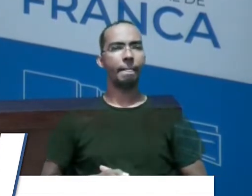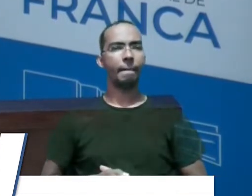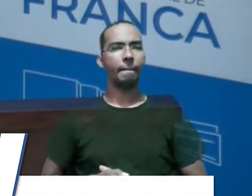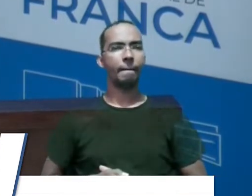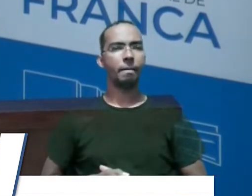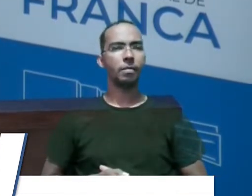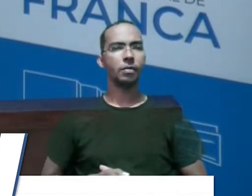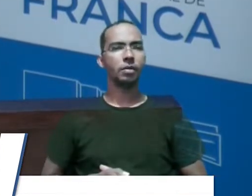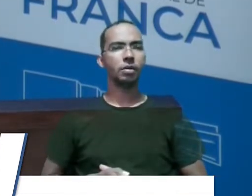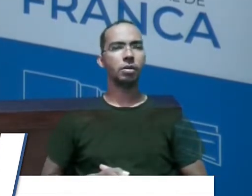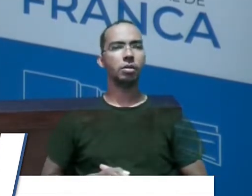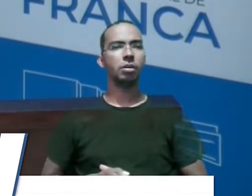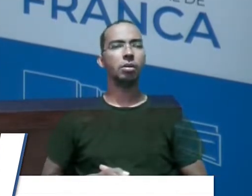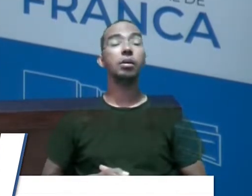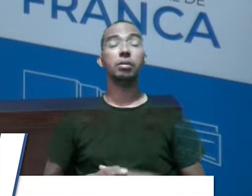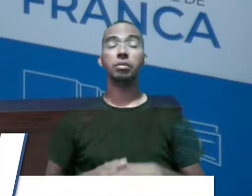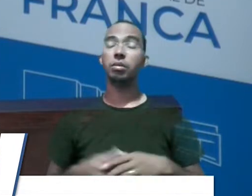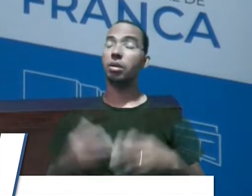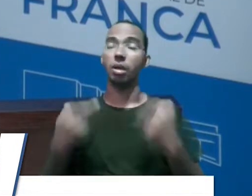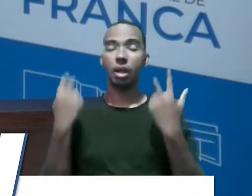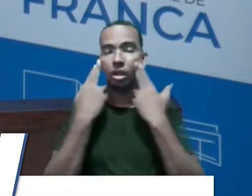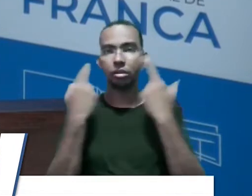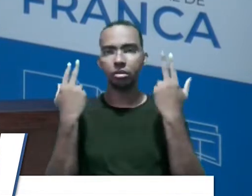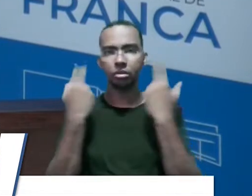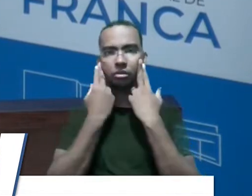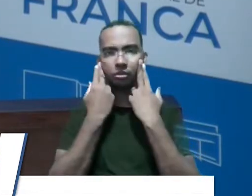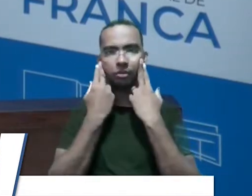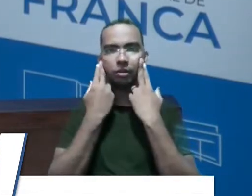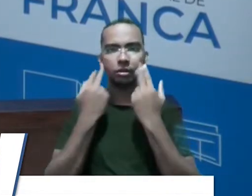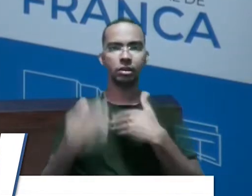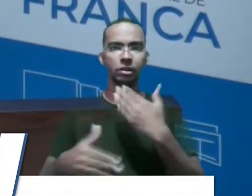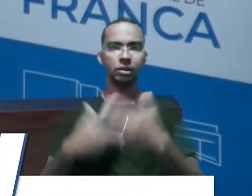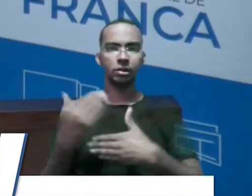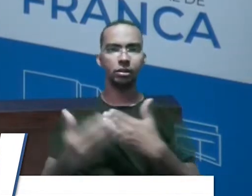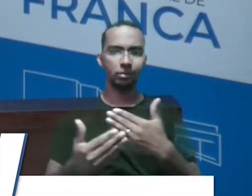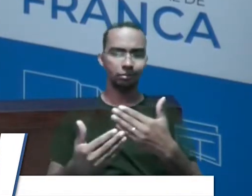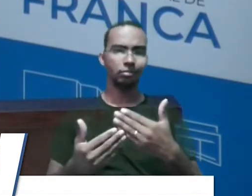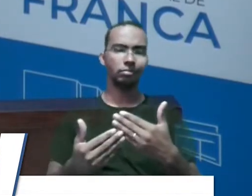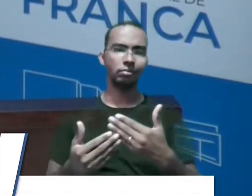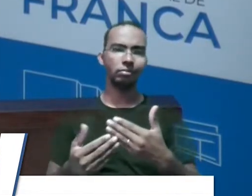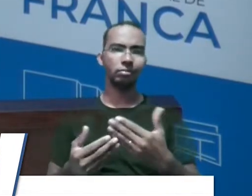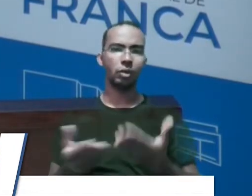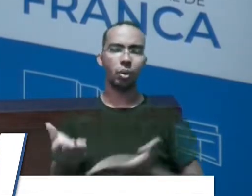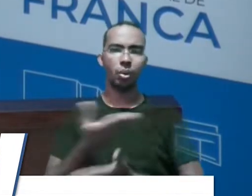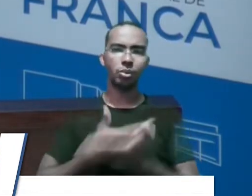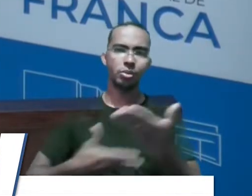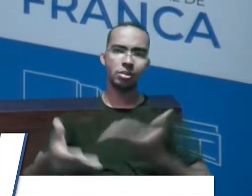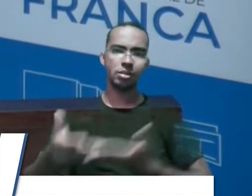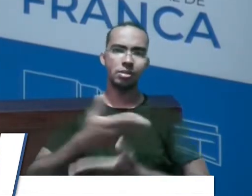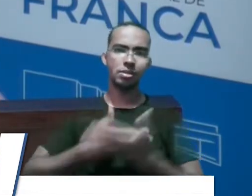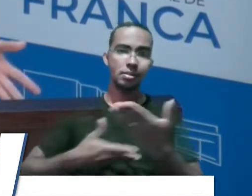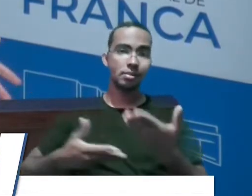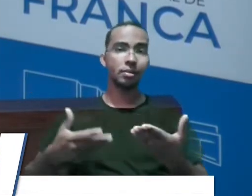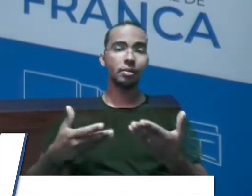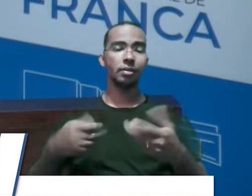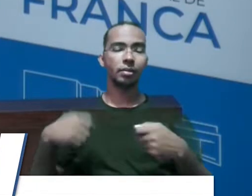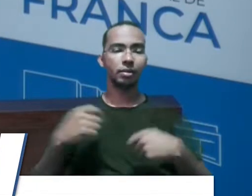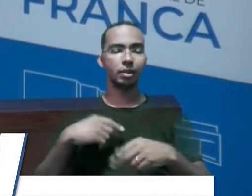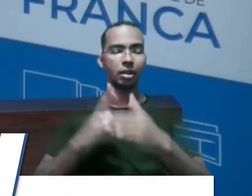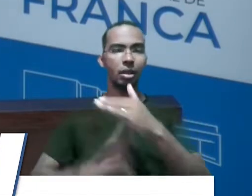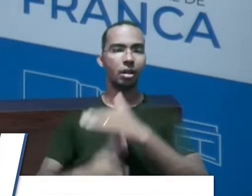Isso faz parte do processo de negociação, né? Se tem um representante,